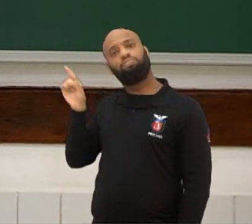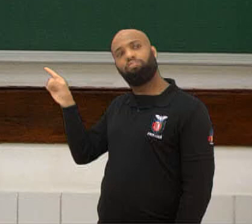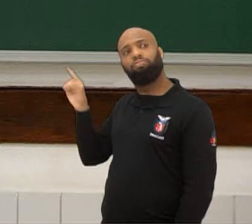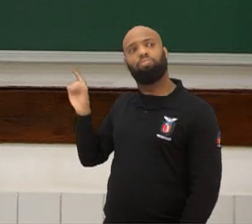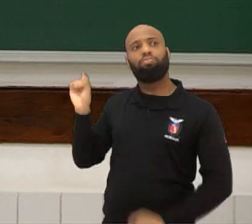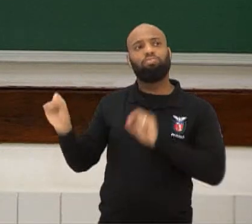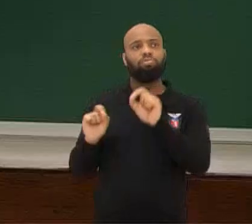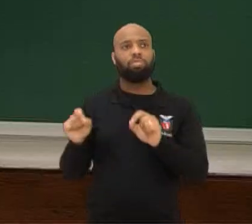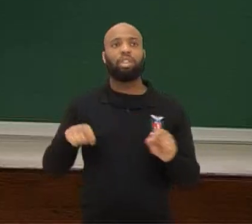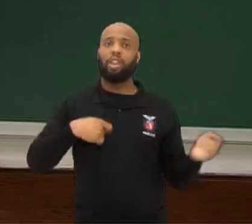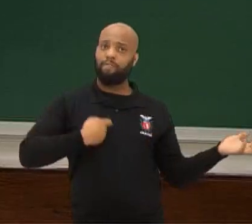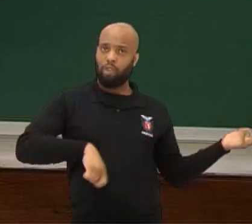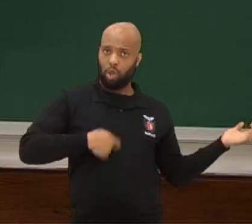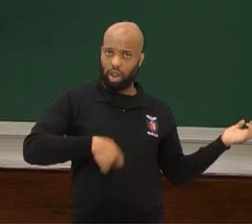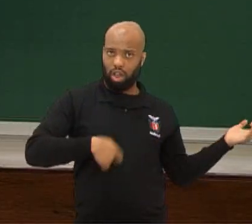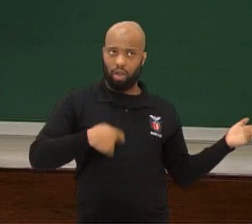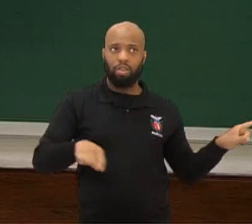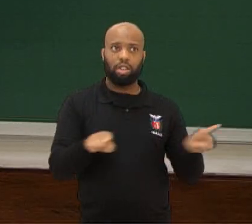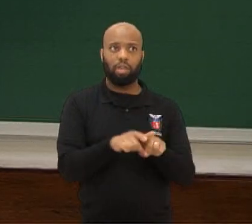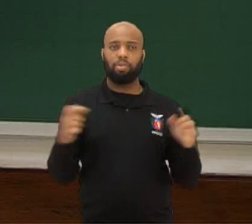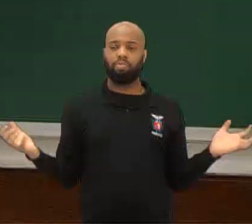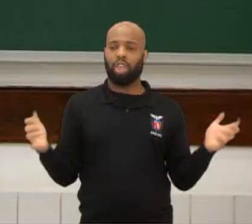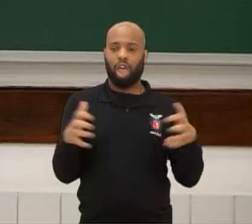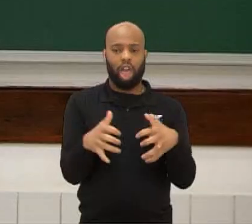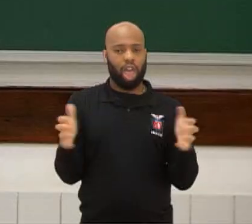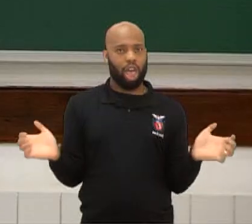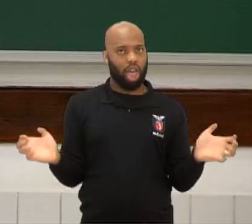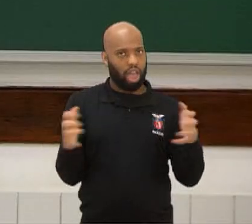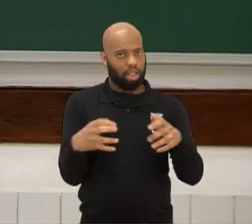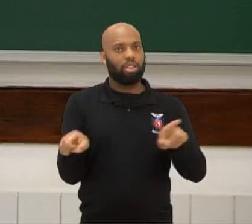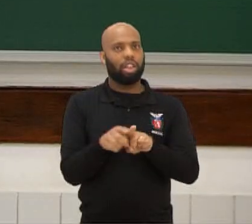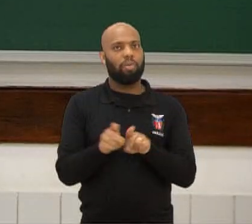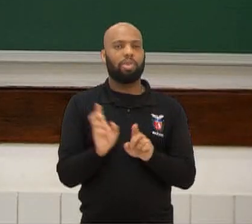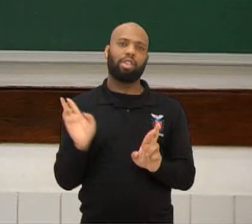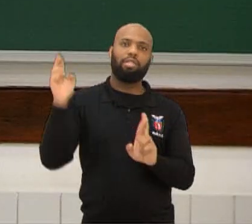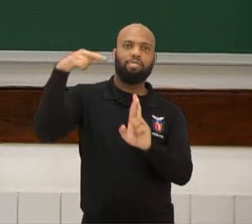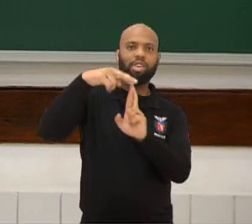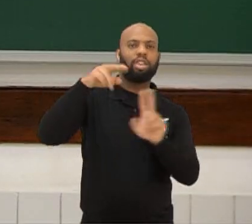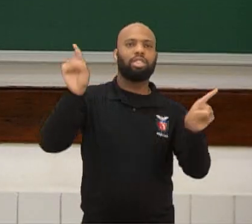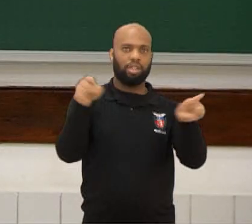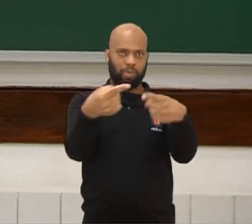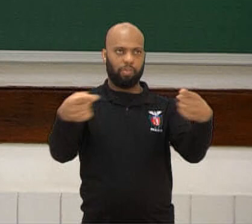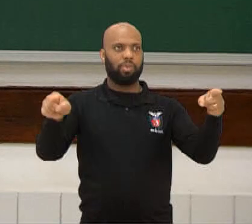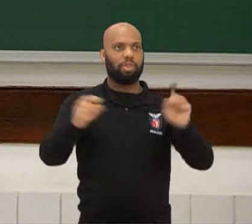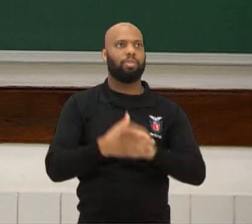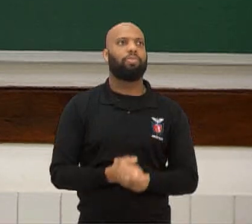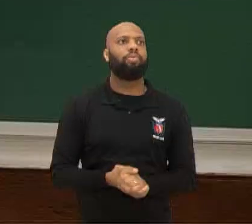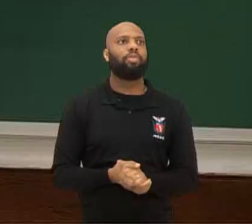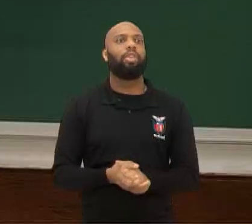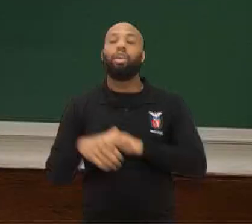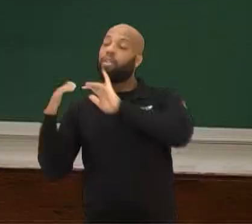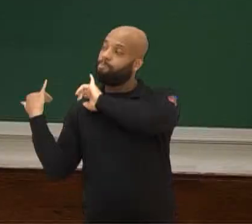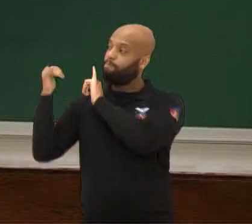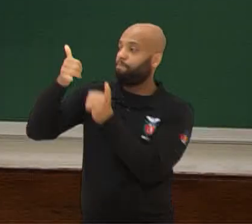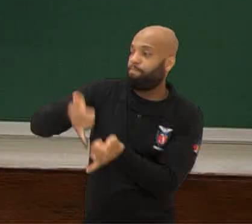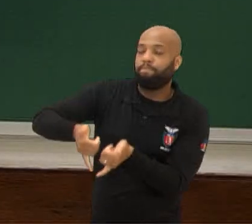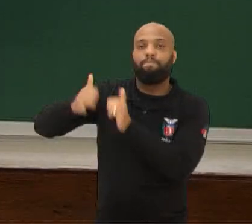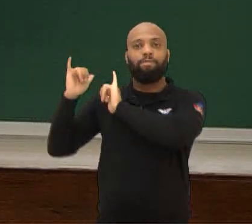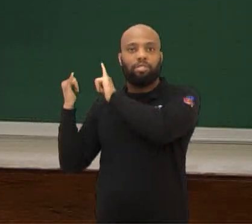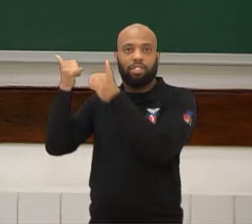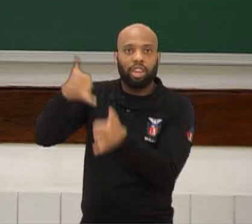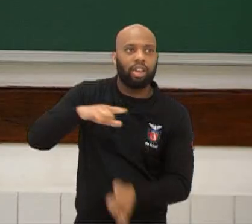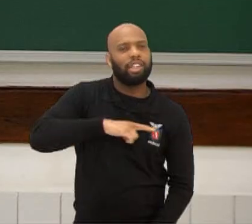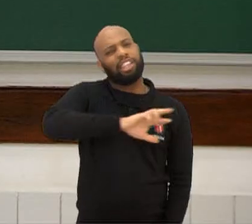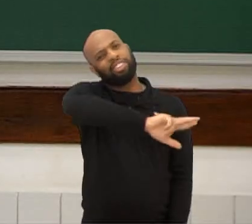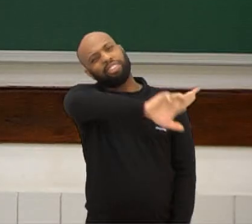região sul são os violões e as gaitas, né? Que são essa referência musical ali para nós. E as lendas, nós